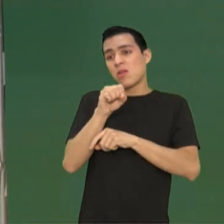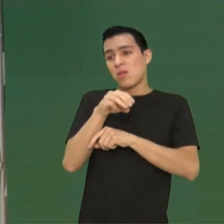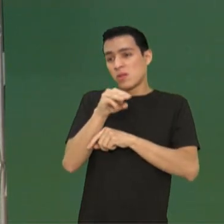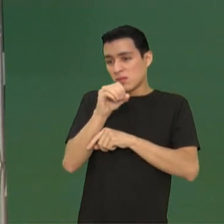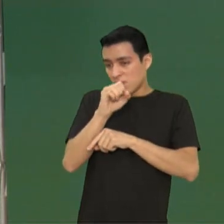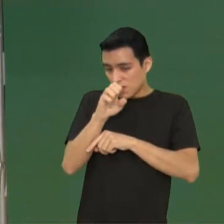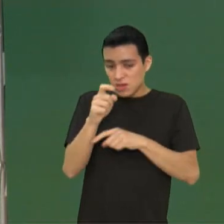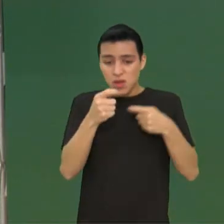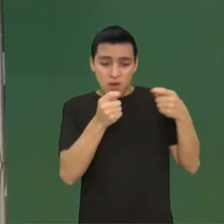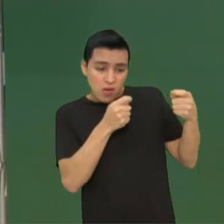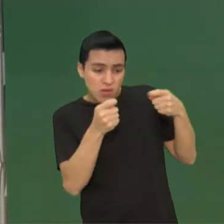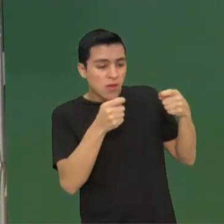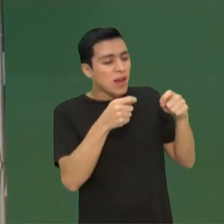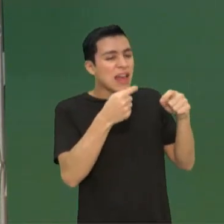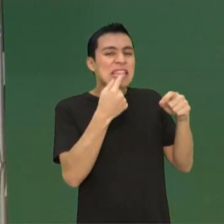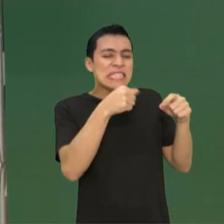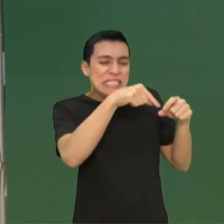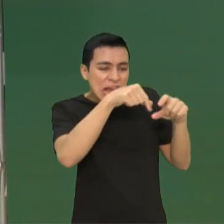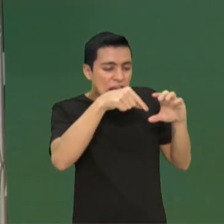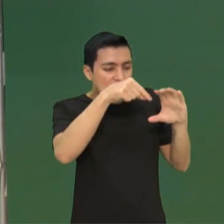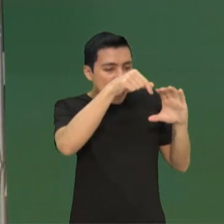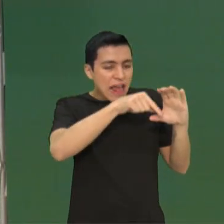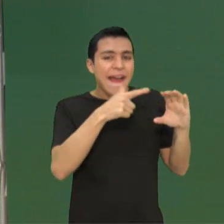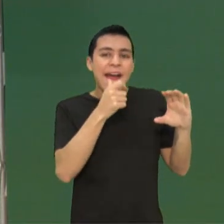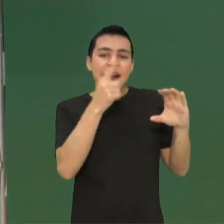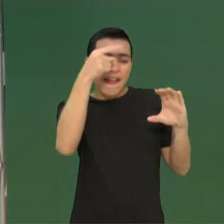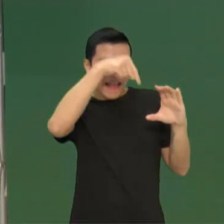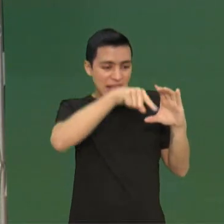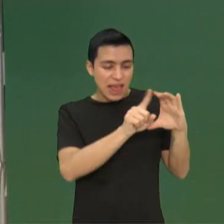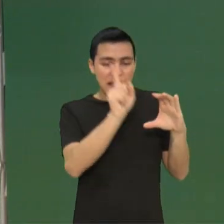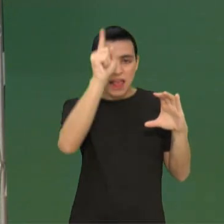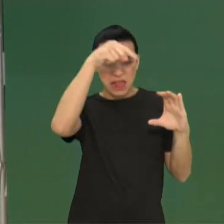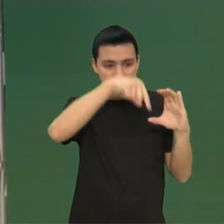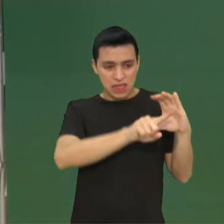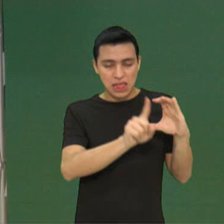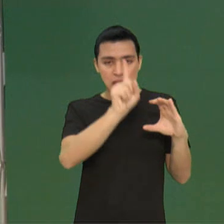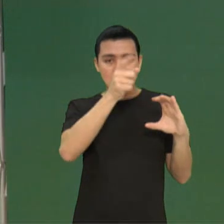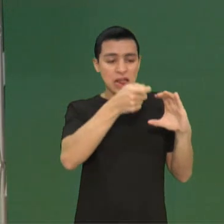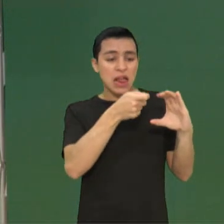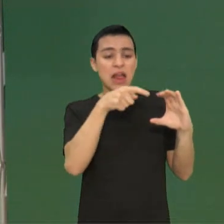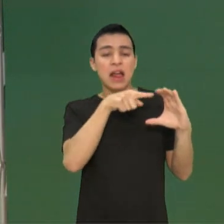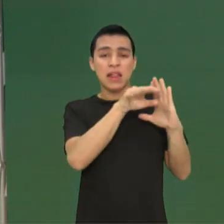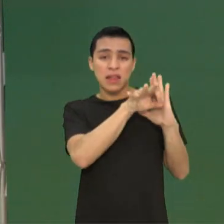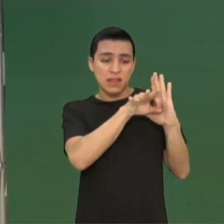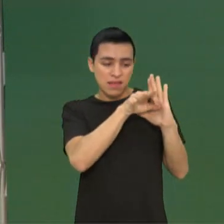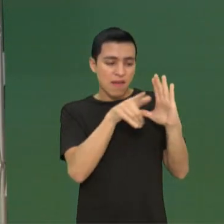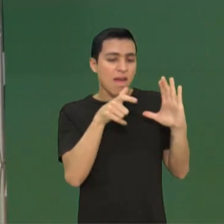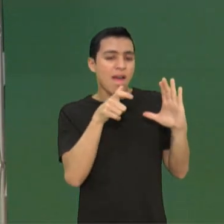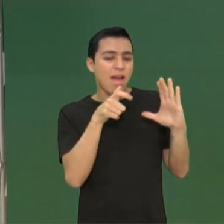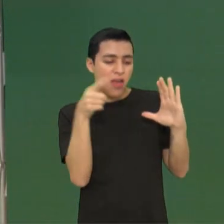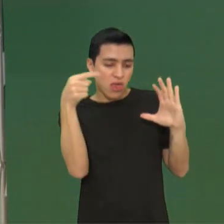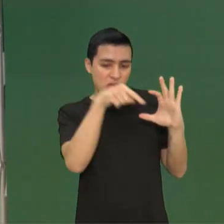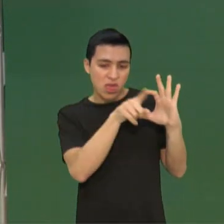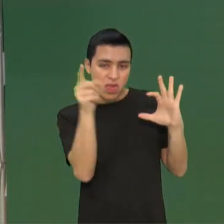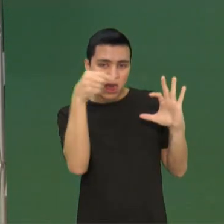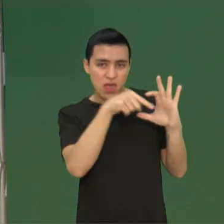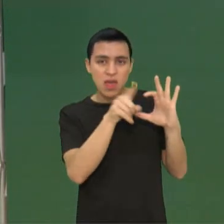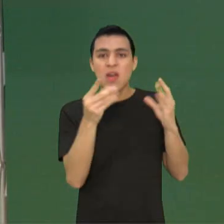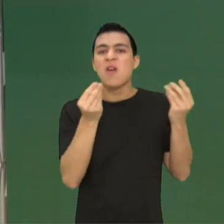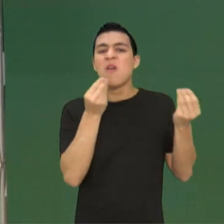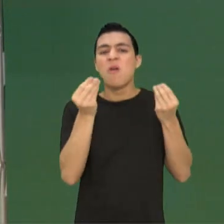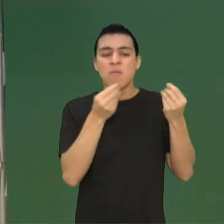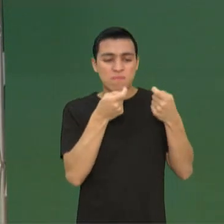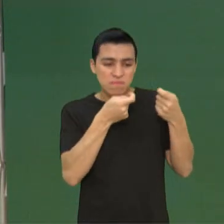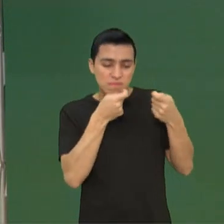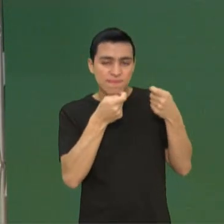níveis de sais para fazer com que a água ou entre ou que a água saia da célula. Ele vai controlar o nível de